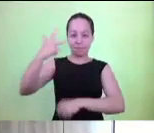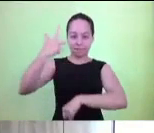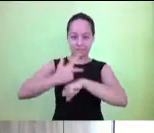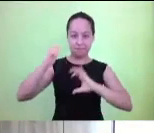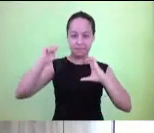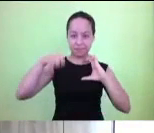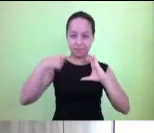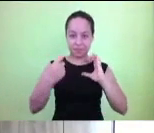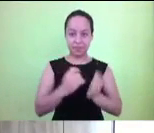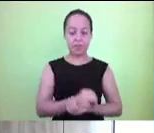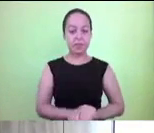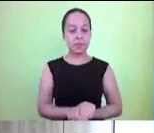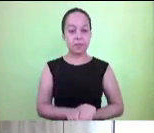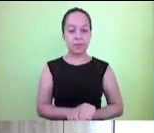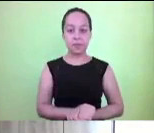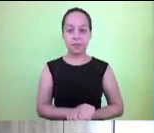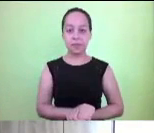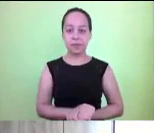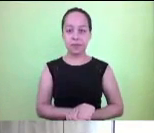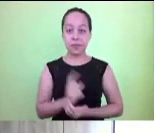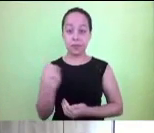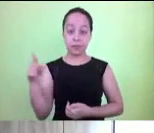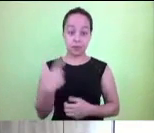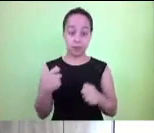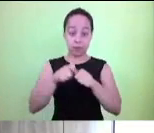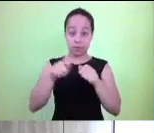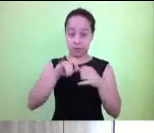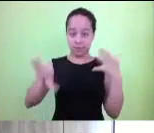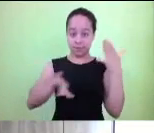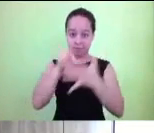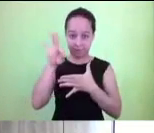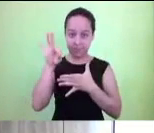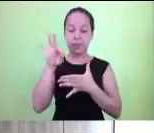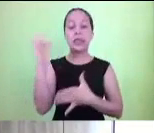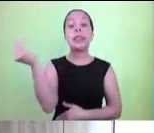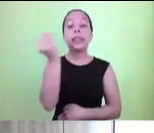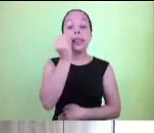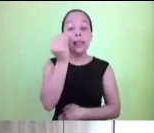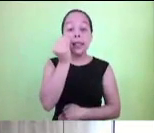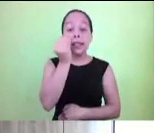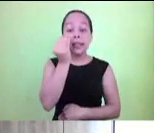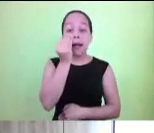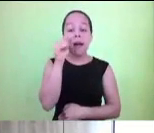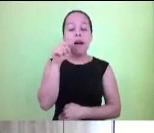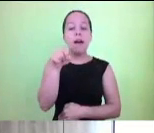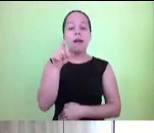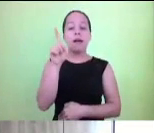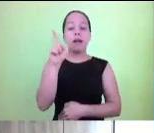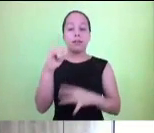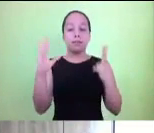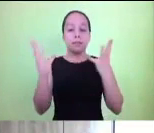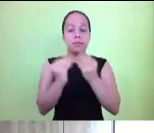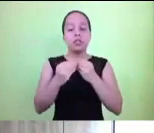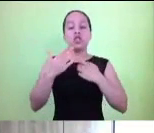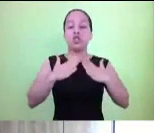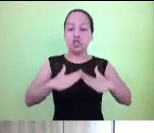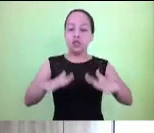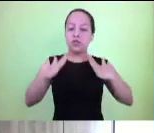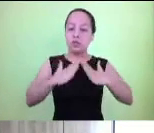Aí nós vamos fazer o sorteio, né? Eu vou tentar passar o mais devagar possível para o